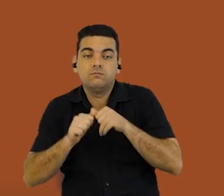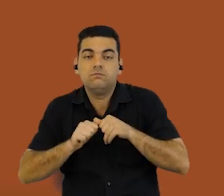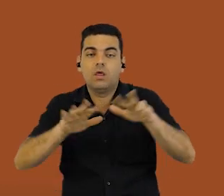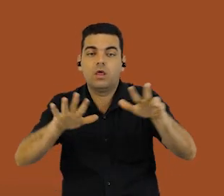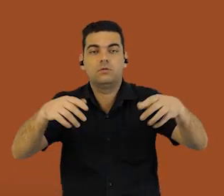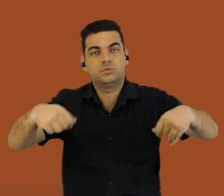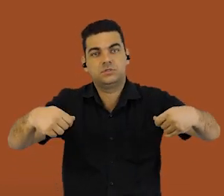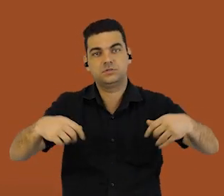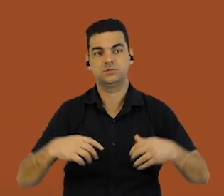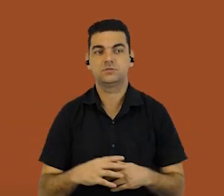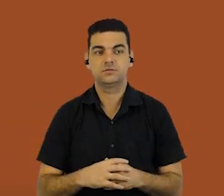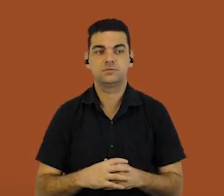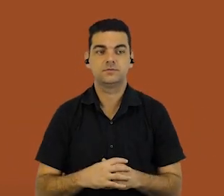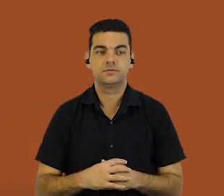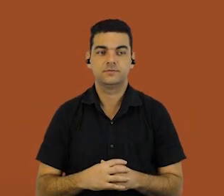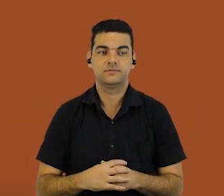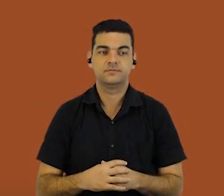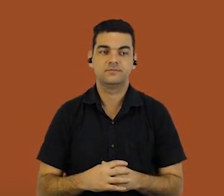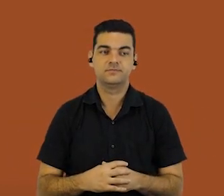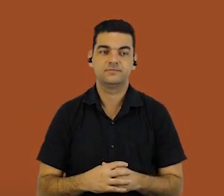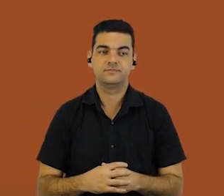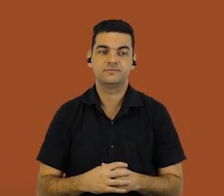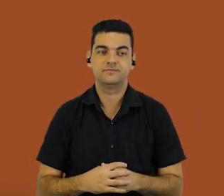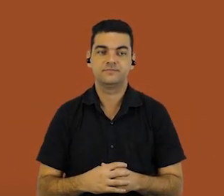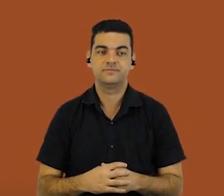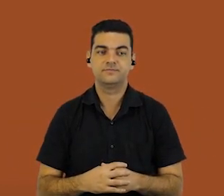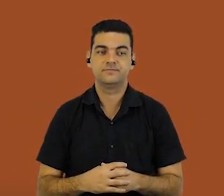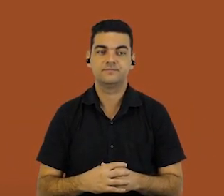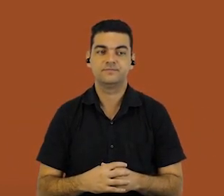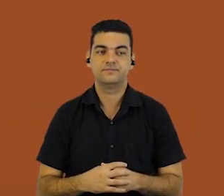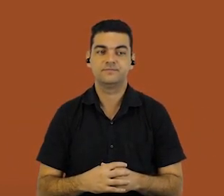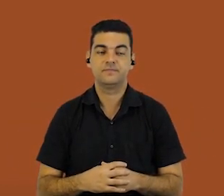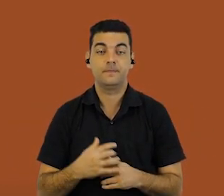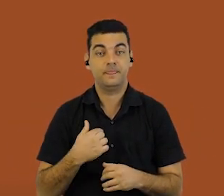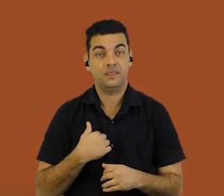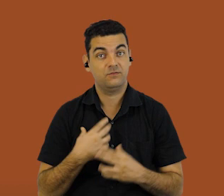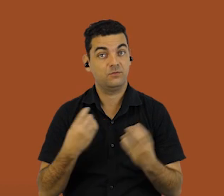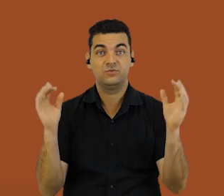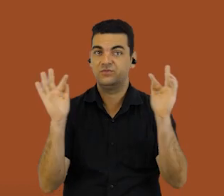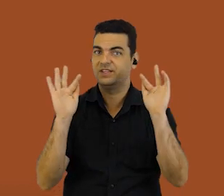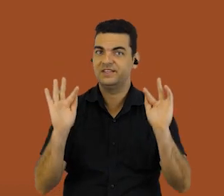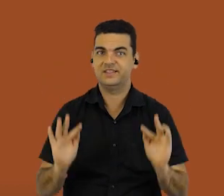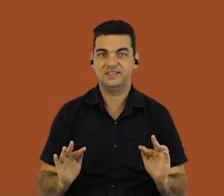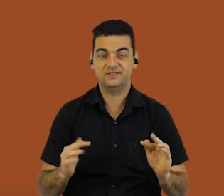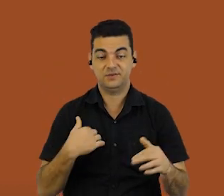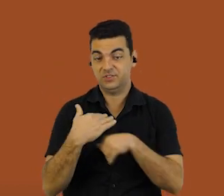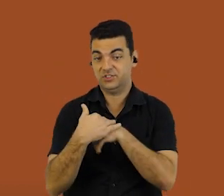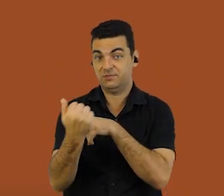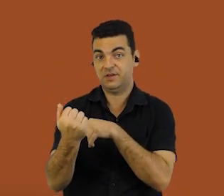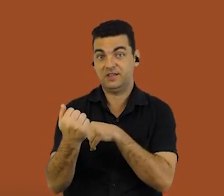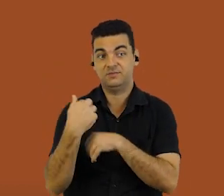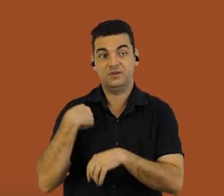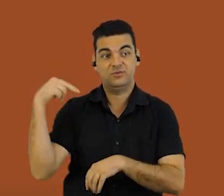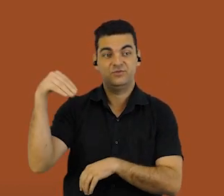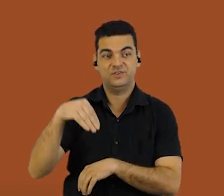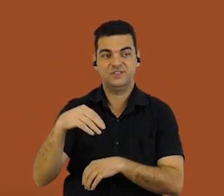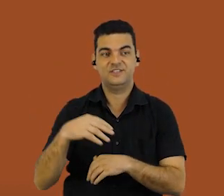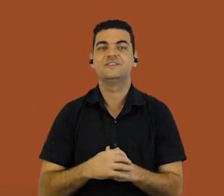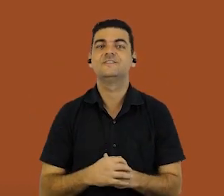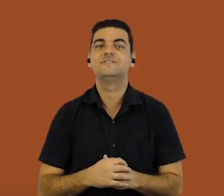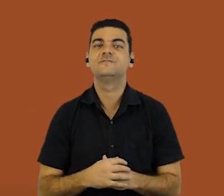na sociedade. Bom, eu fico bastante contente com esse convite, né? Fazendo agora